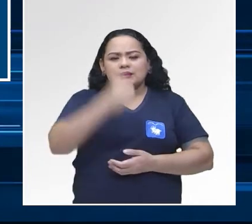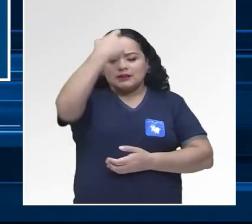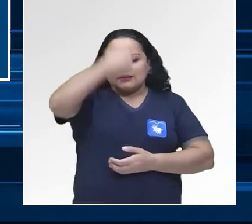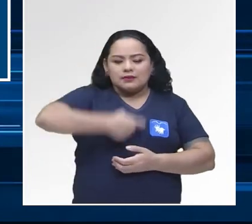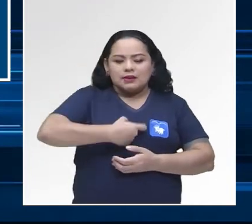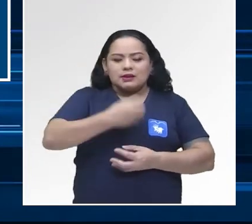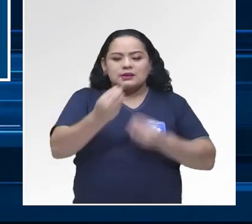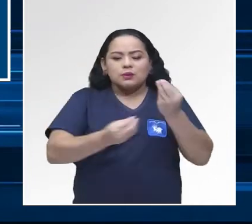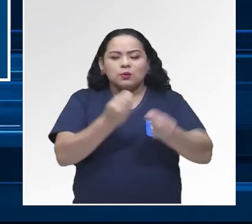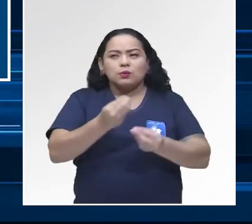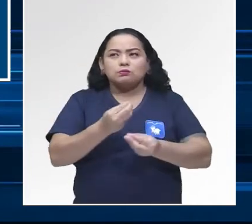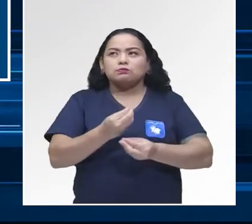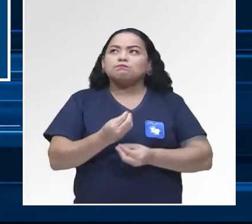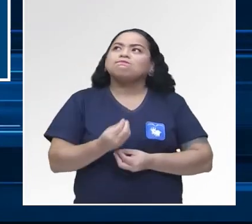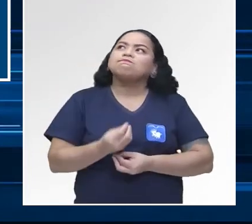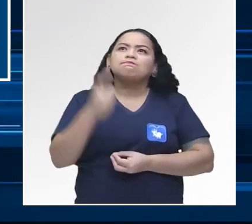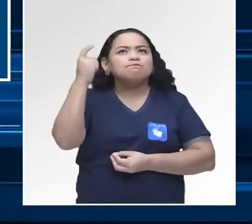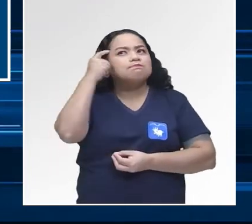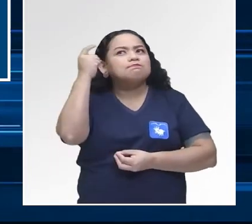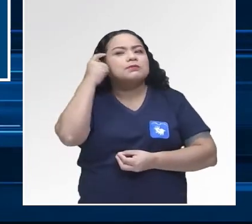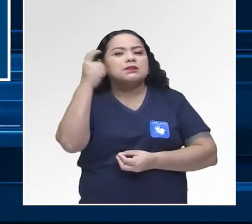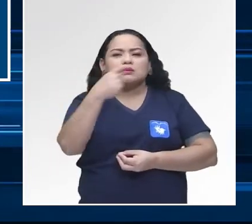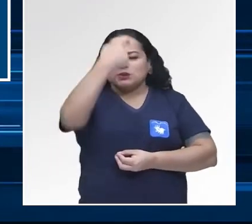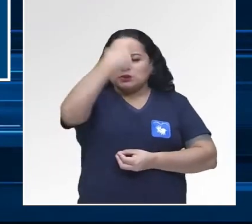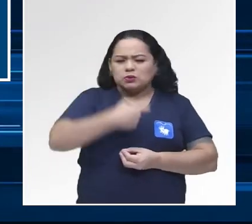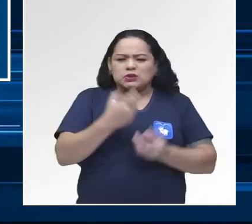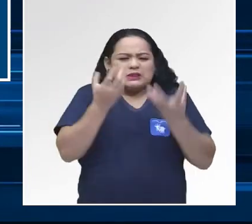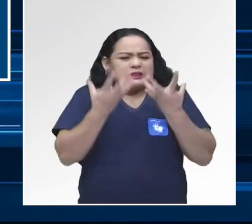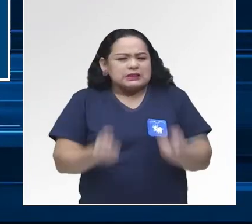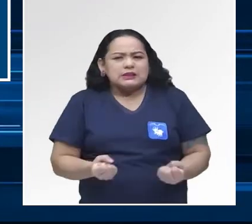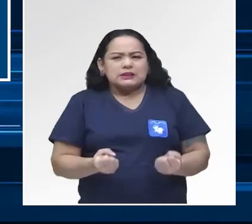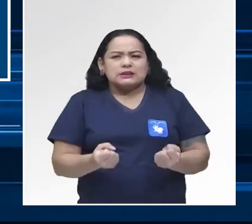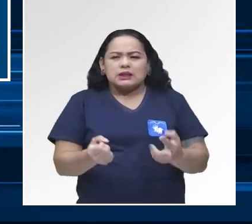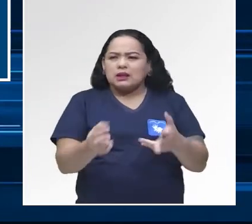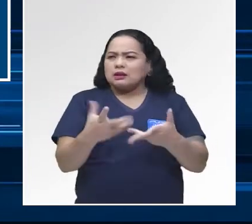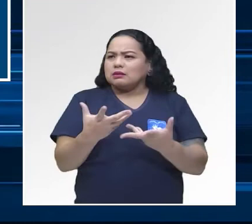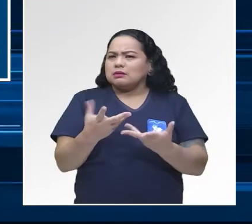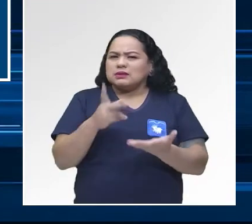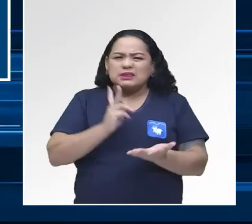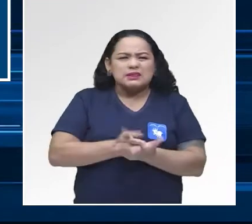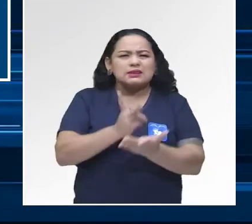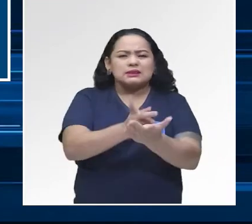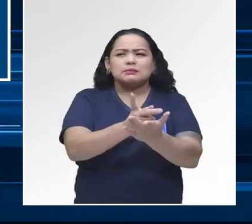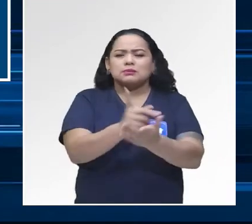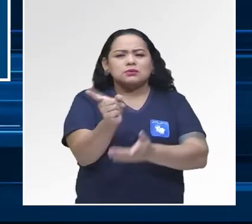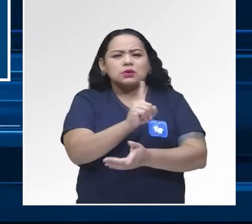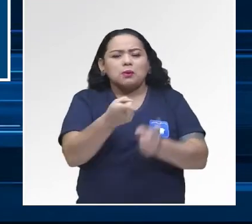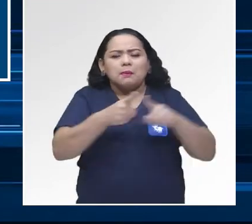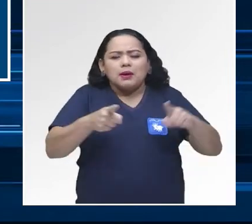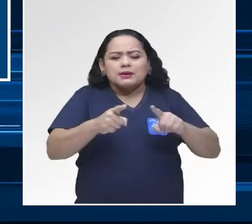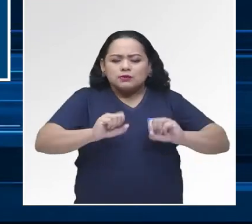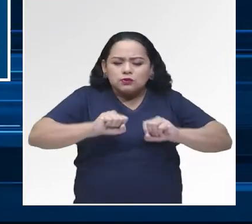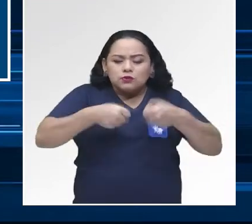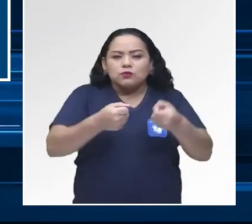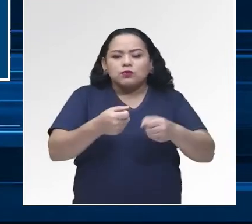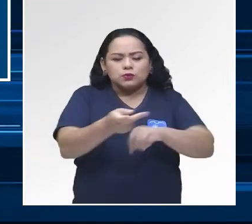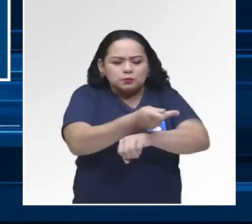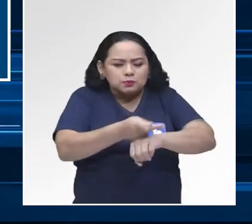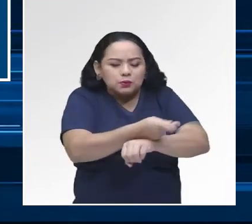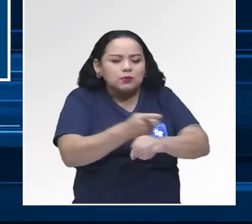numa posição em que a gente não fica satisfeito com as coisas. A gente está sempre buscando mais,